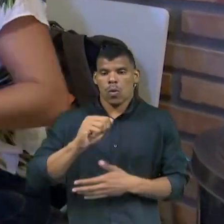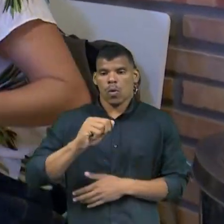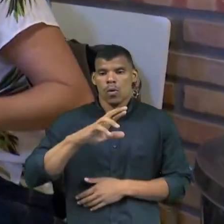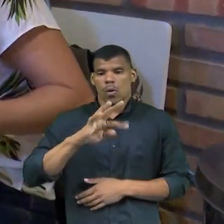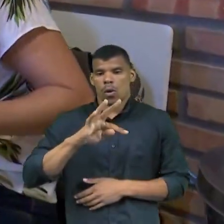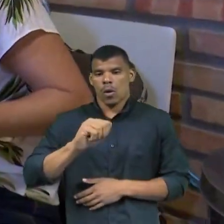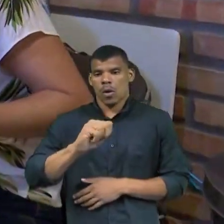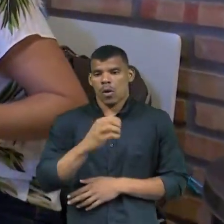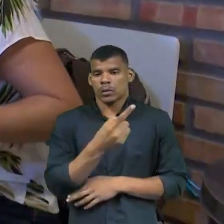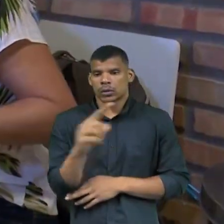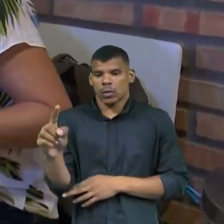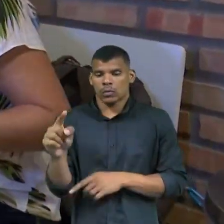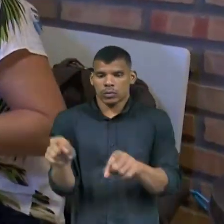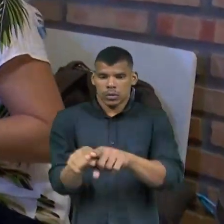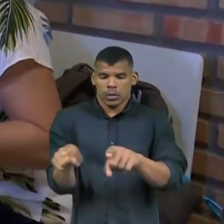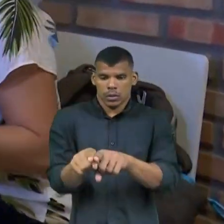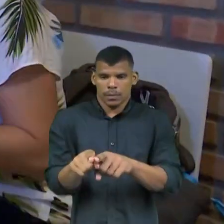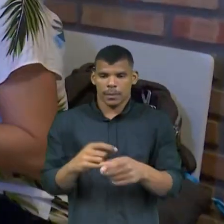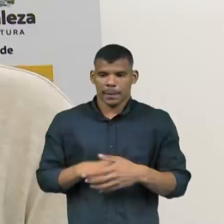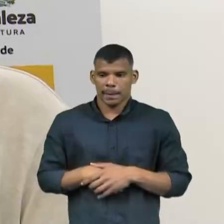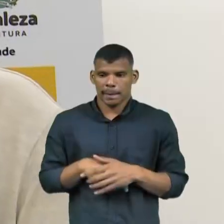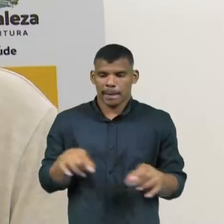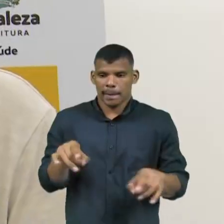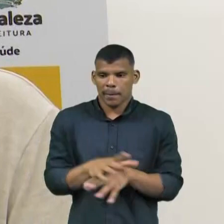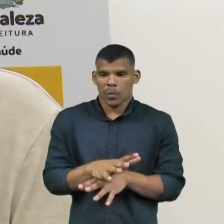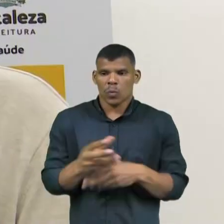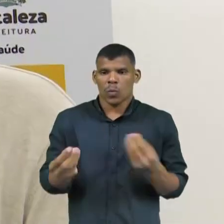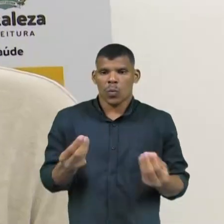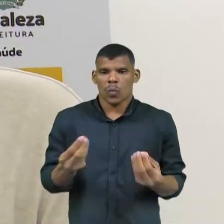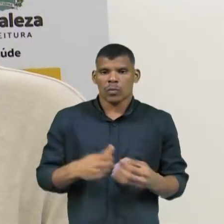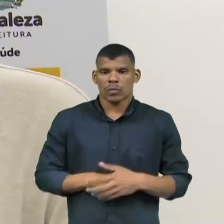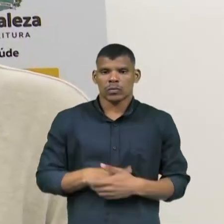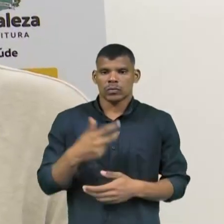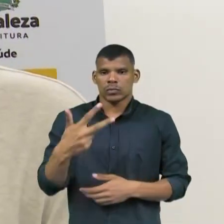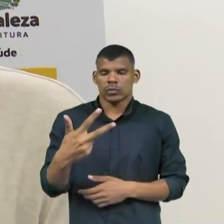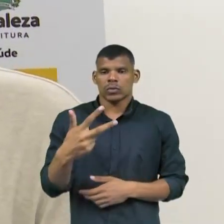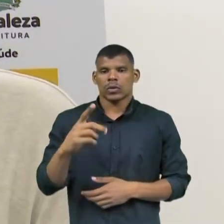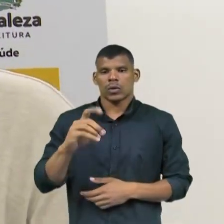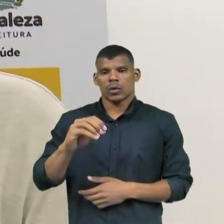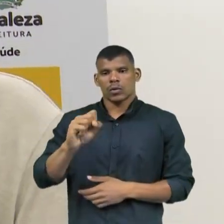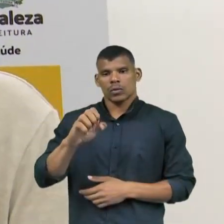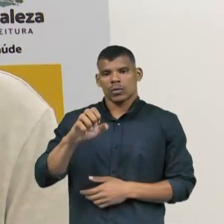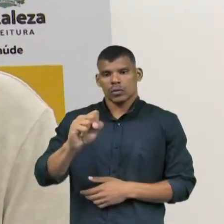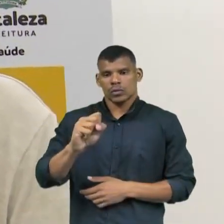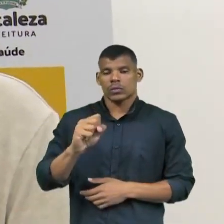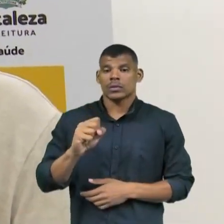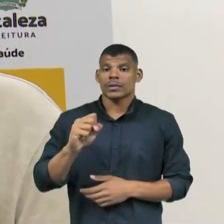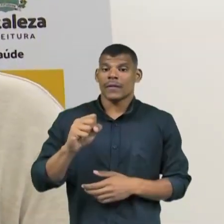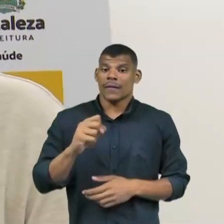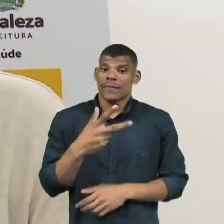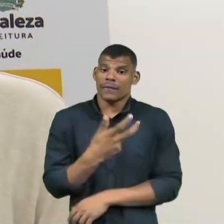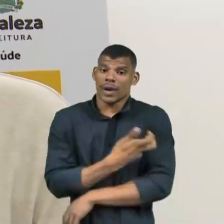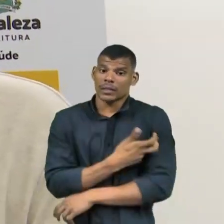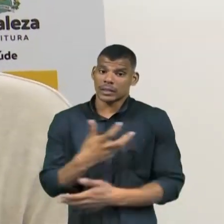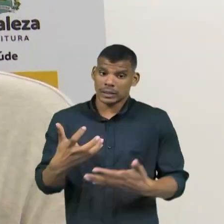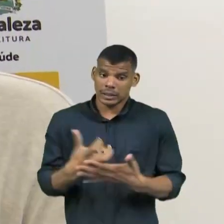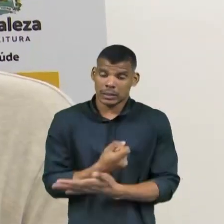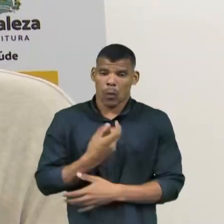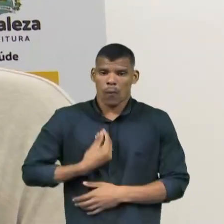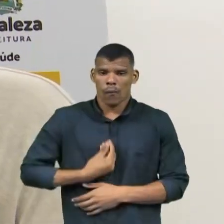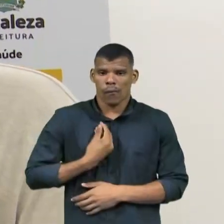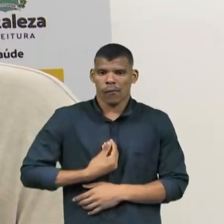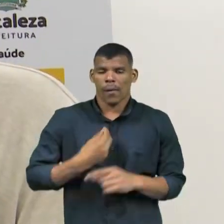O ciclo vacinal fica completo com 3 doses. A gente sempre gosta de falar que a vacina ela salva a vida e realmente é isso que ela faz. Mas a vacina